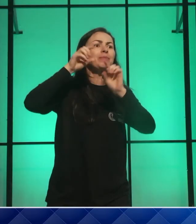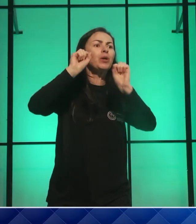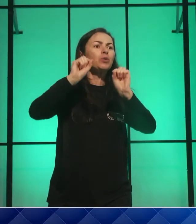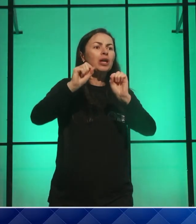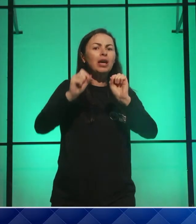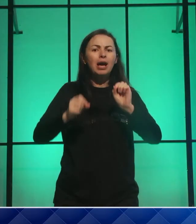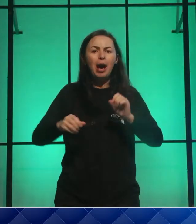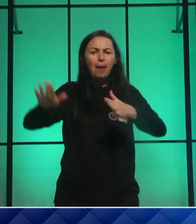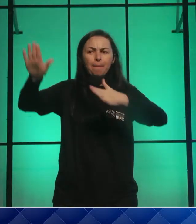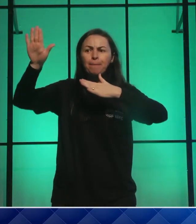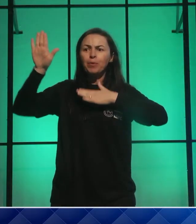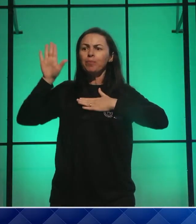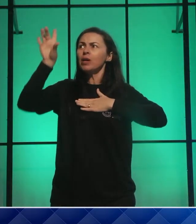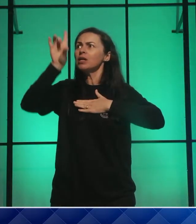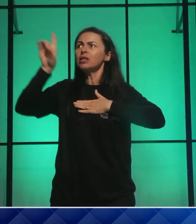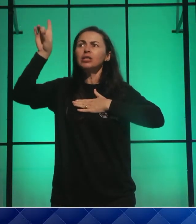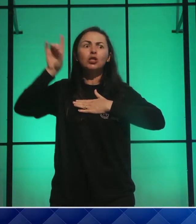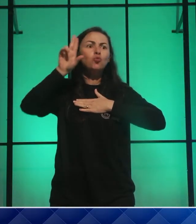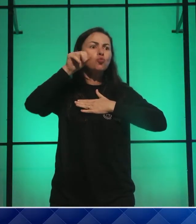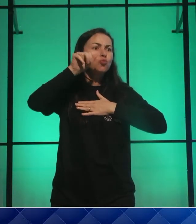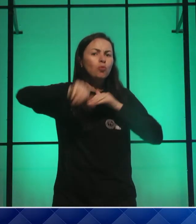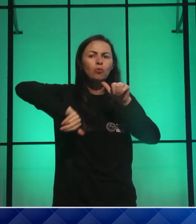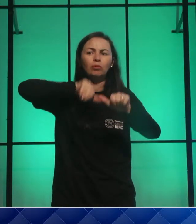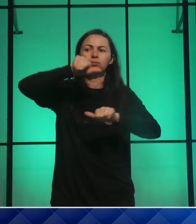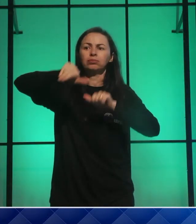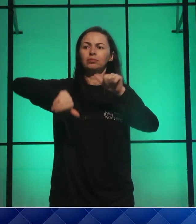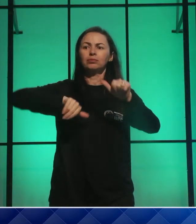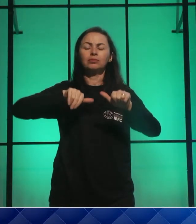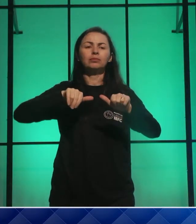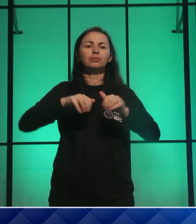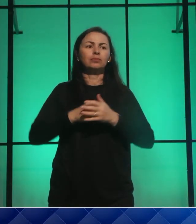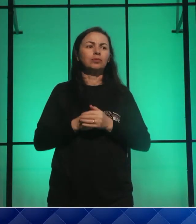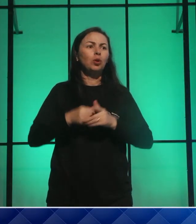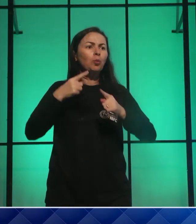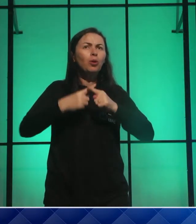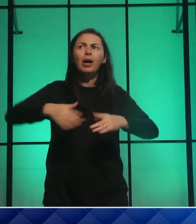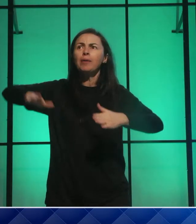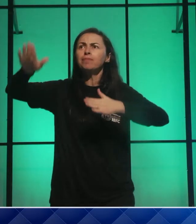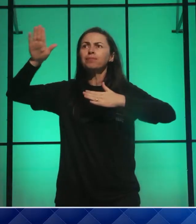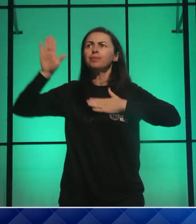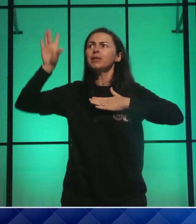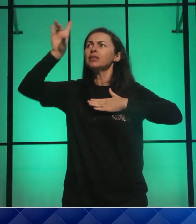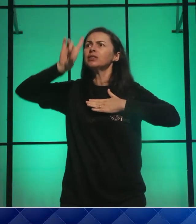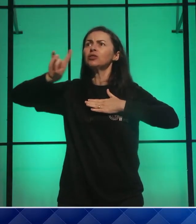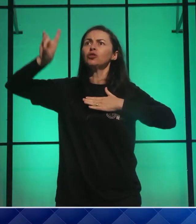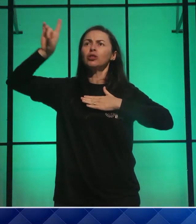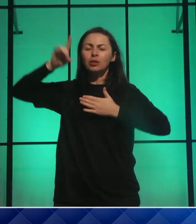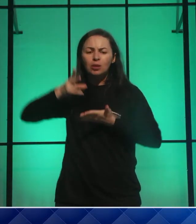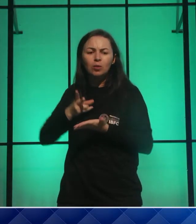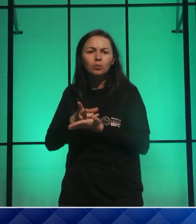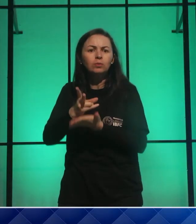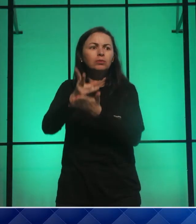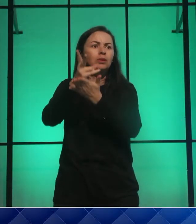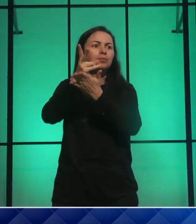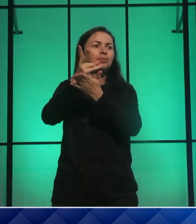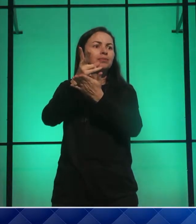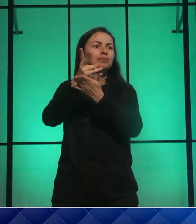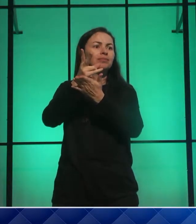de Deus nunca mudam. As promessas de Deus nunca